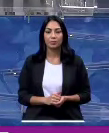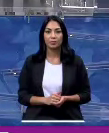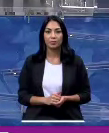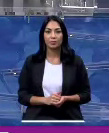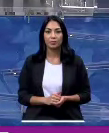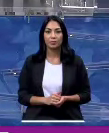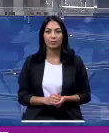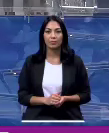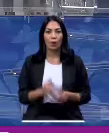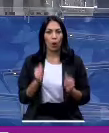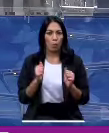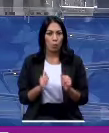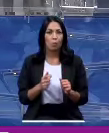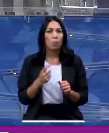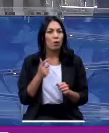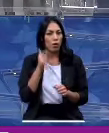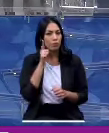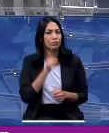Você ainda tem chances.